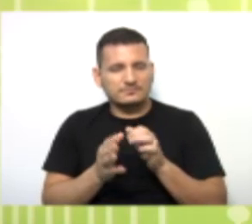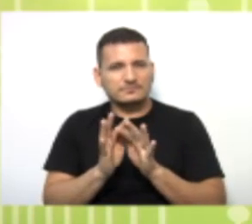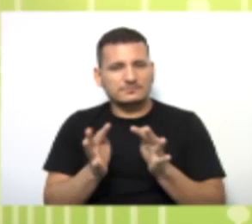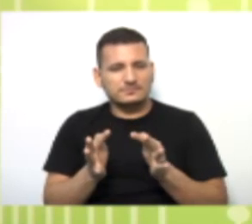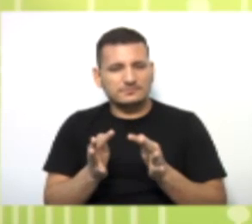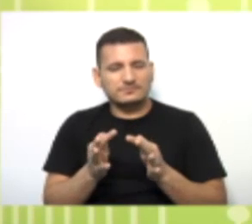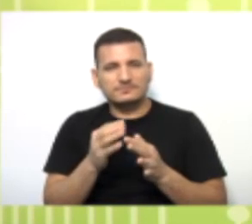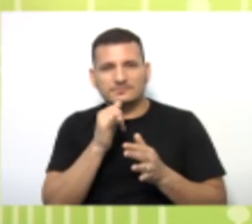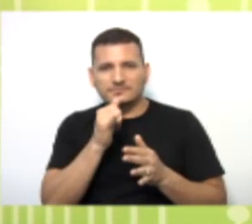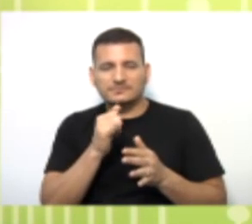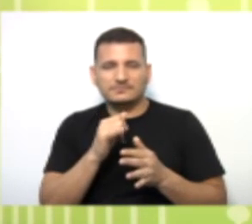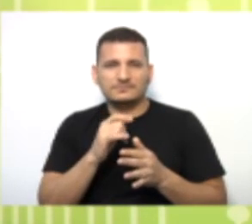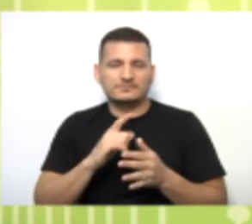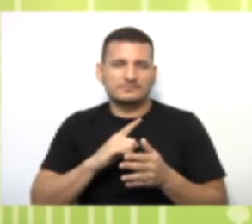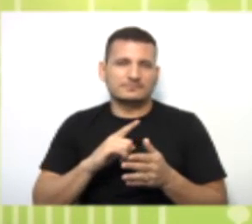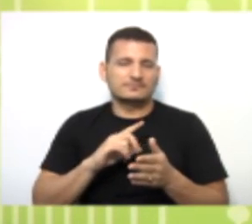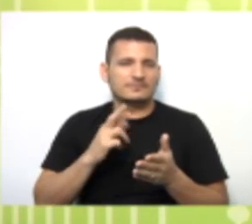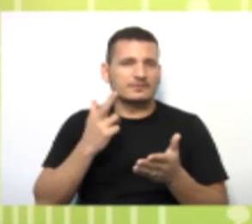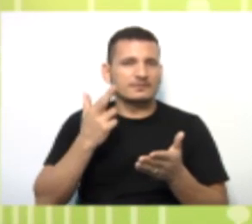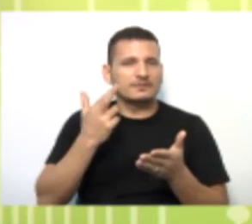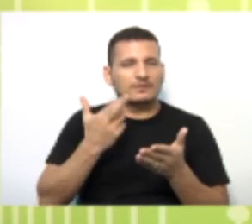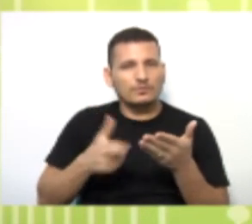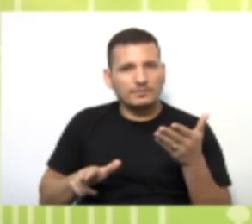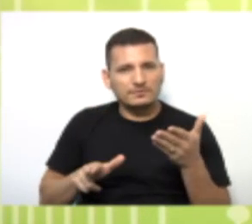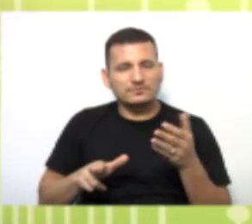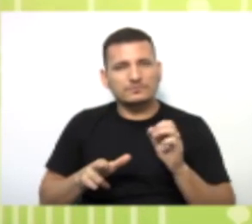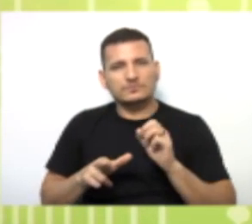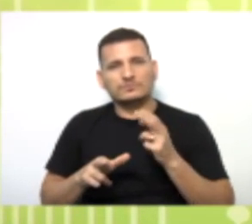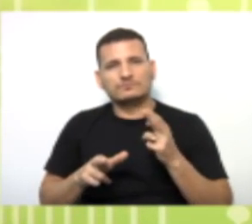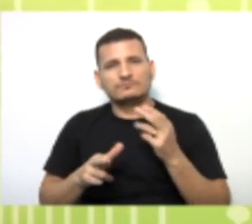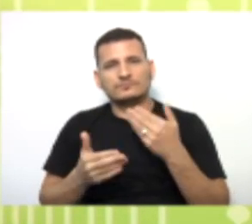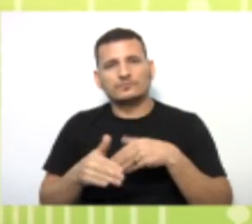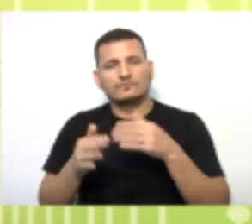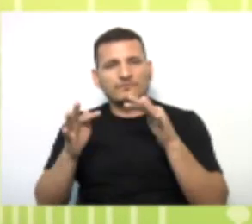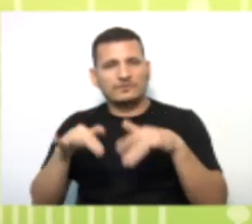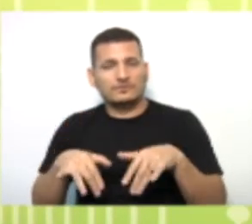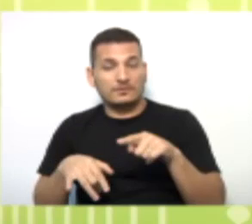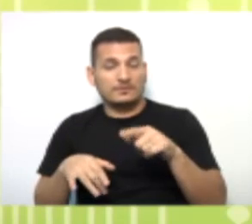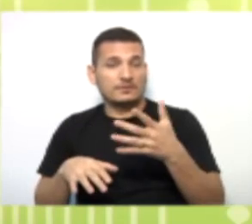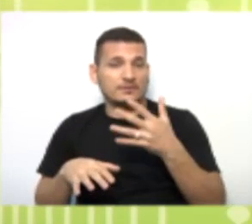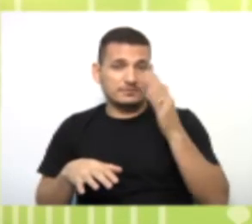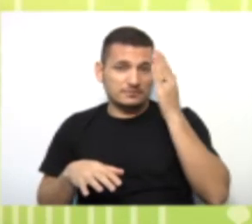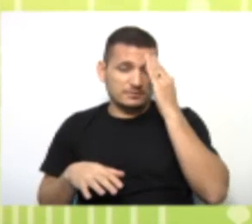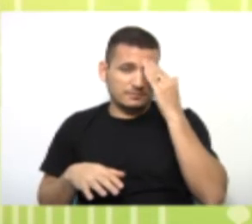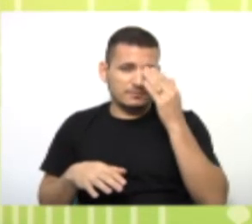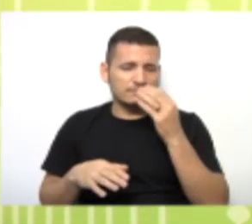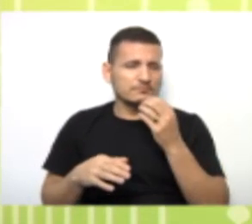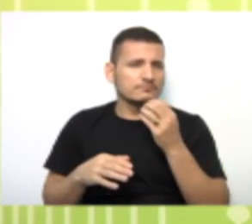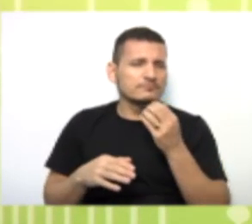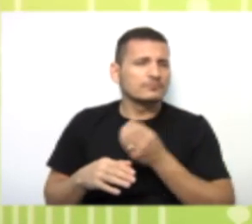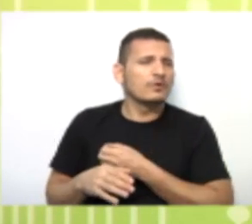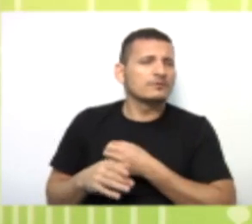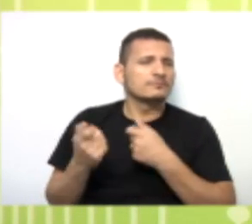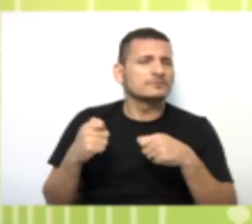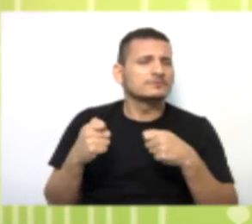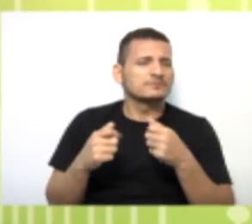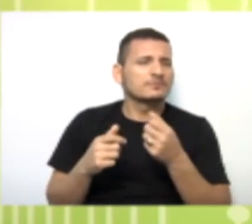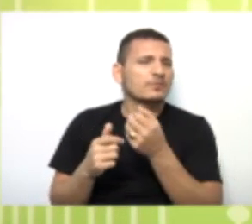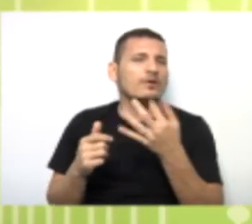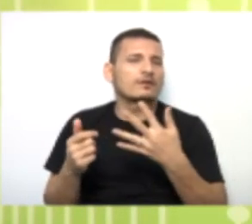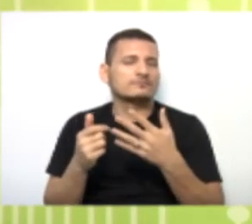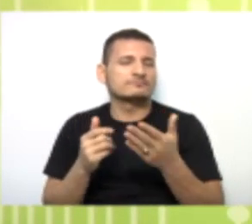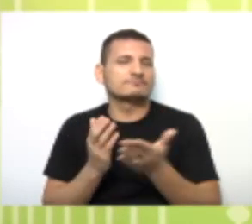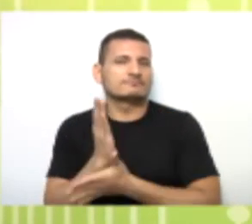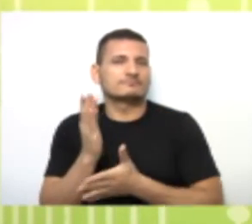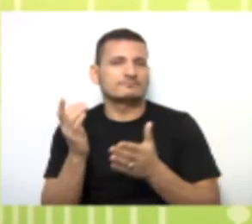de recuperação ou de final e ele quer saber quanto ele precisa tirar para poder passar, né, professor?